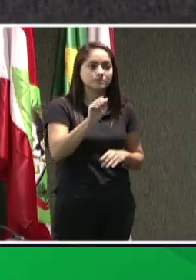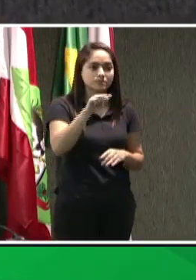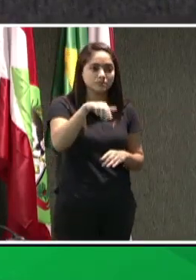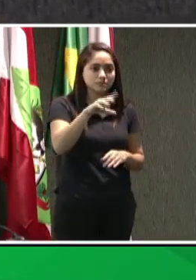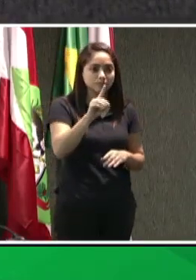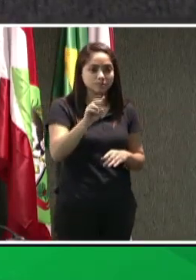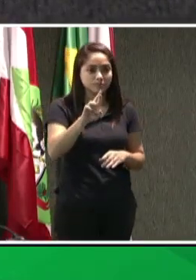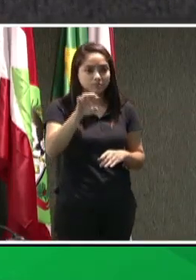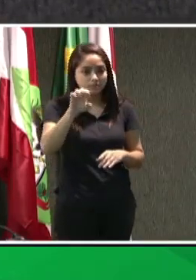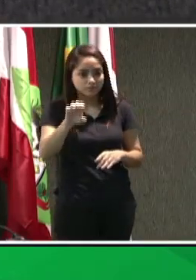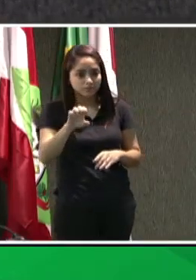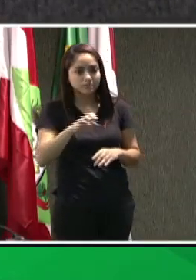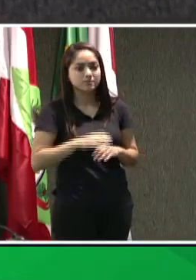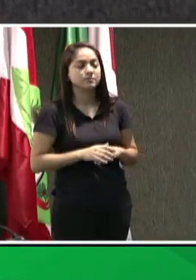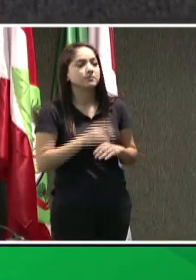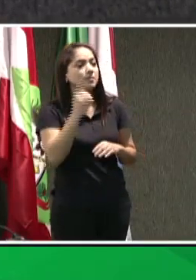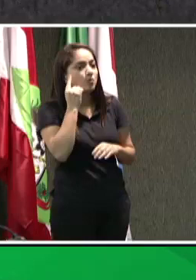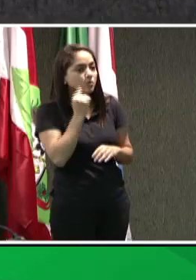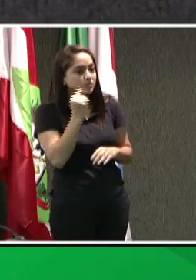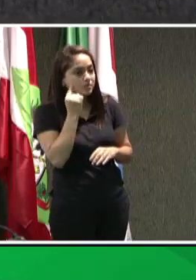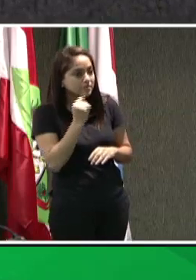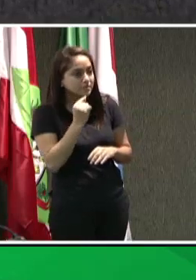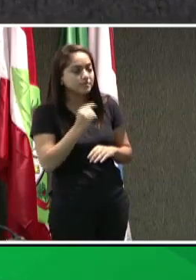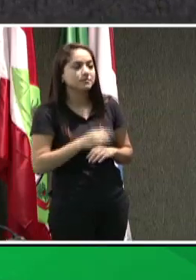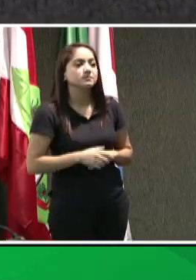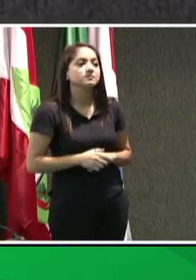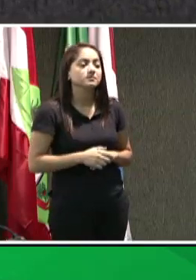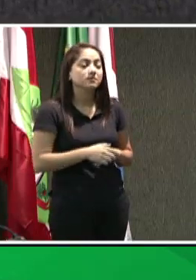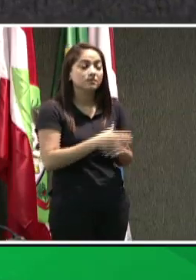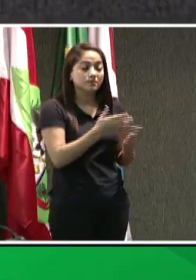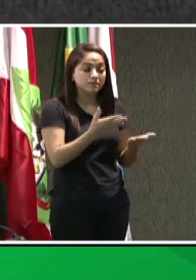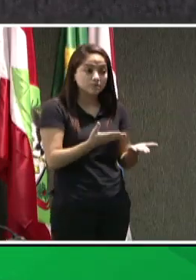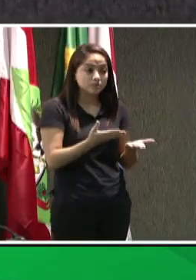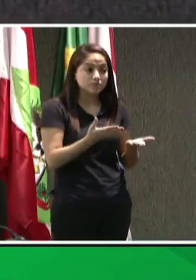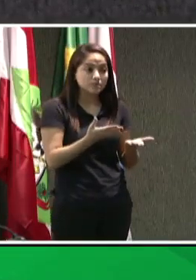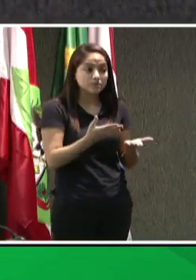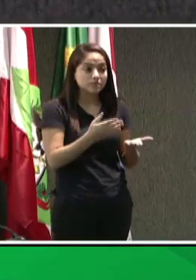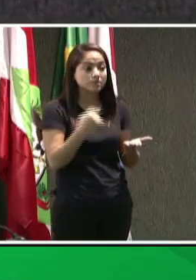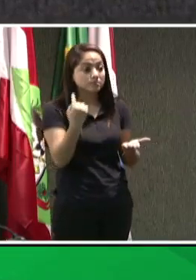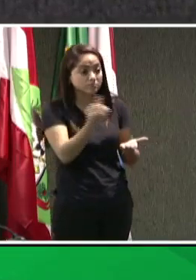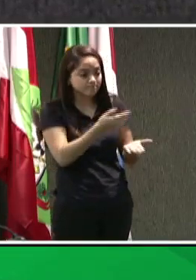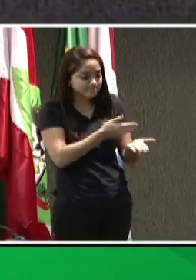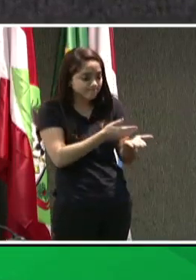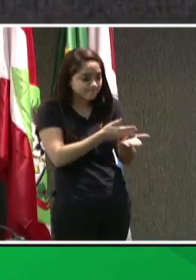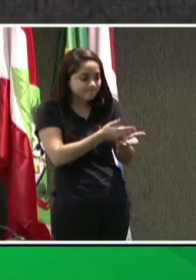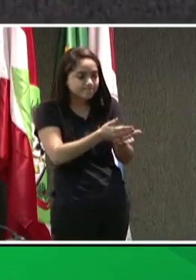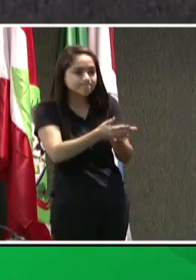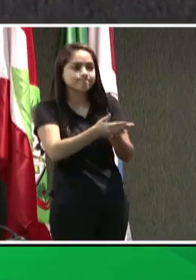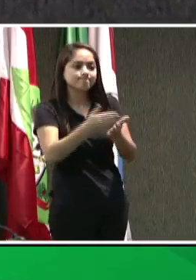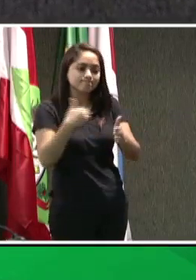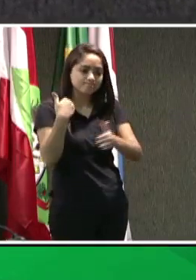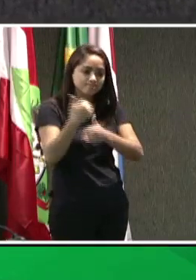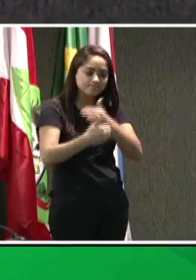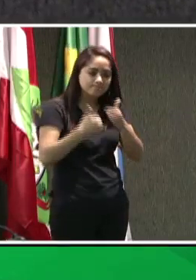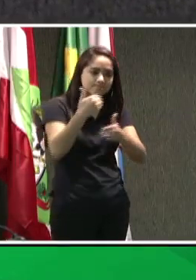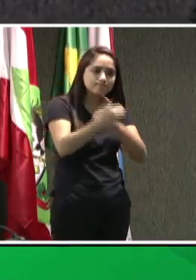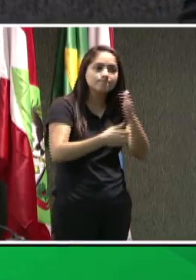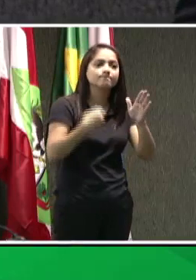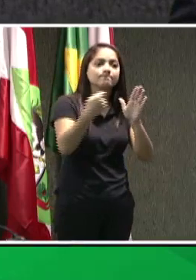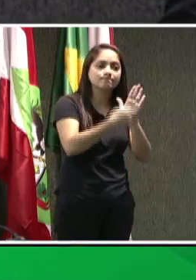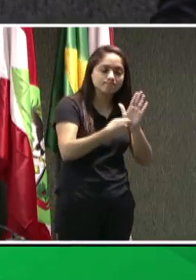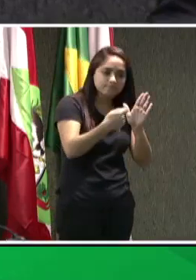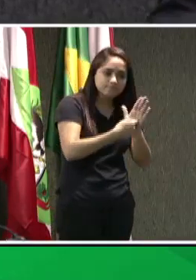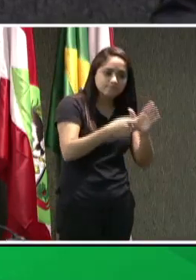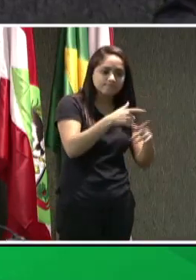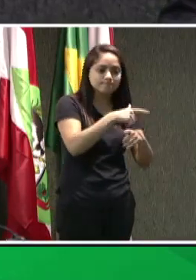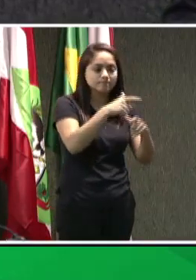também se ausentou, teve que se ausentar, e dizer que nós estamos iniciando um processo de luta